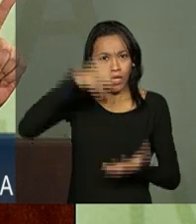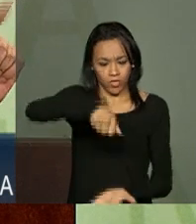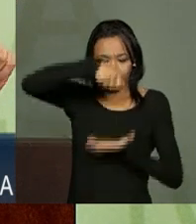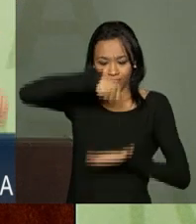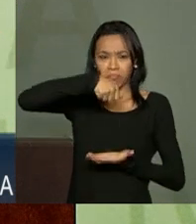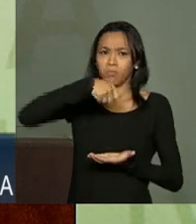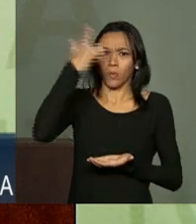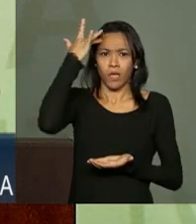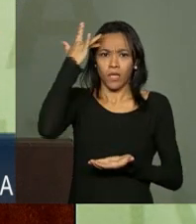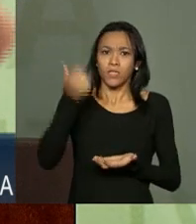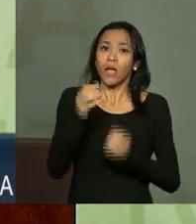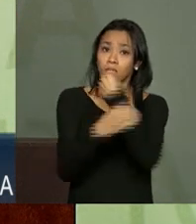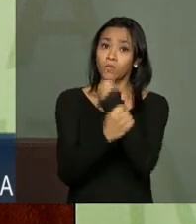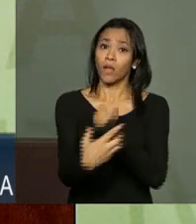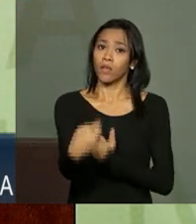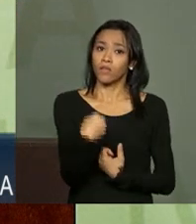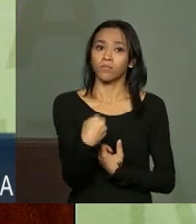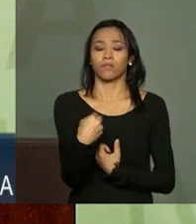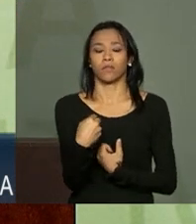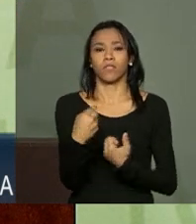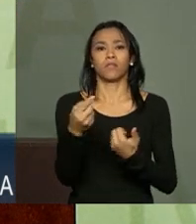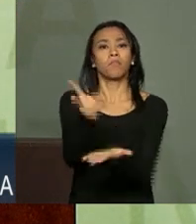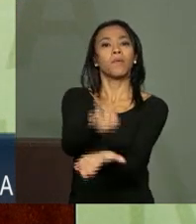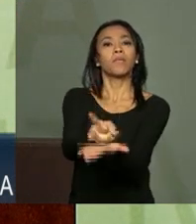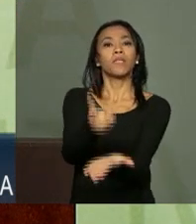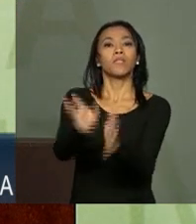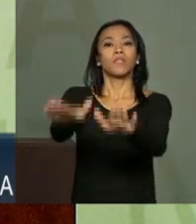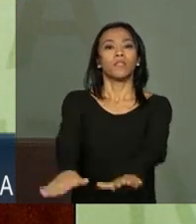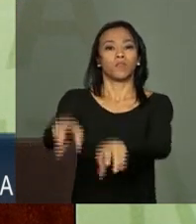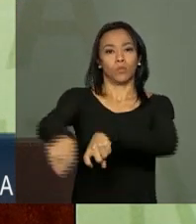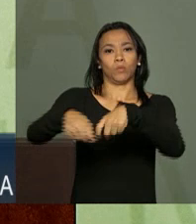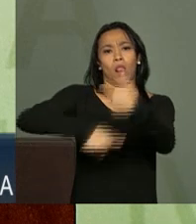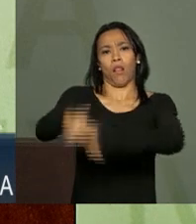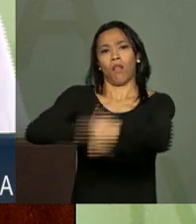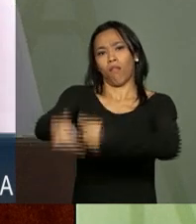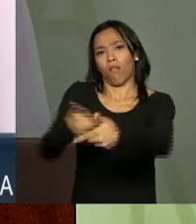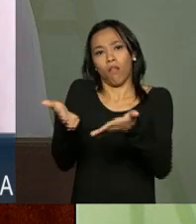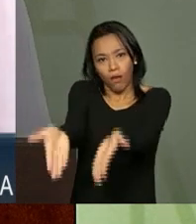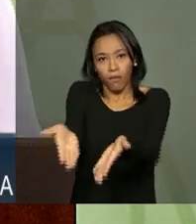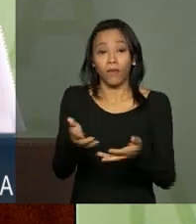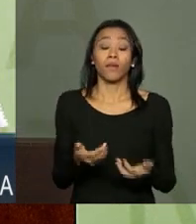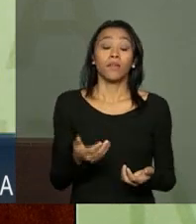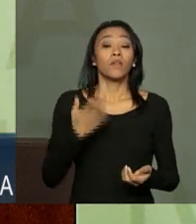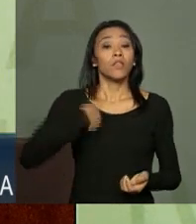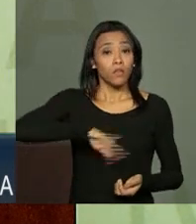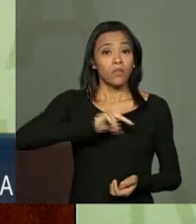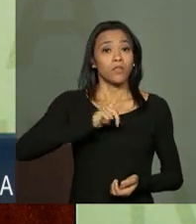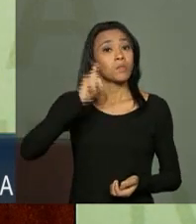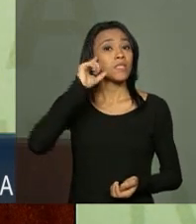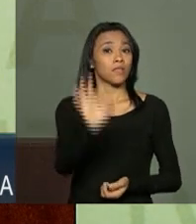qualidade. Nós sabemos o que nós podemos conseguir e tenho